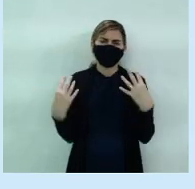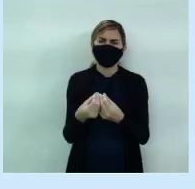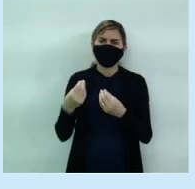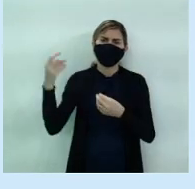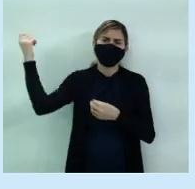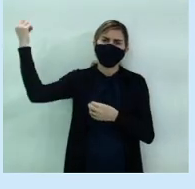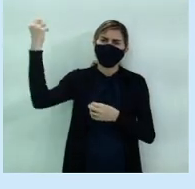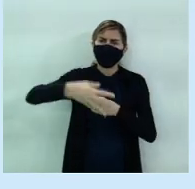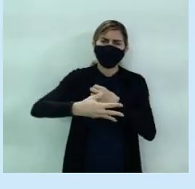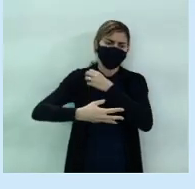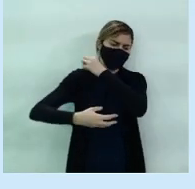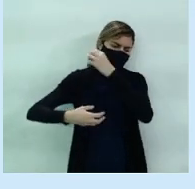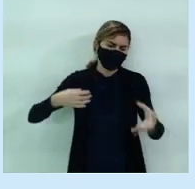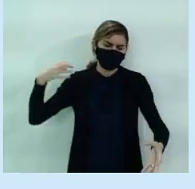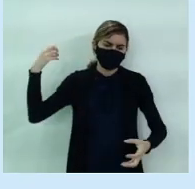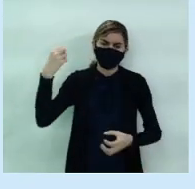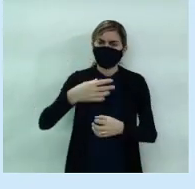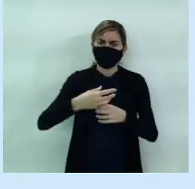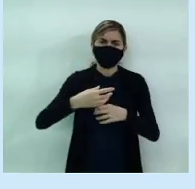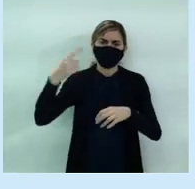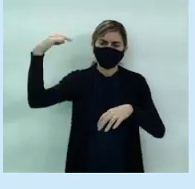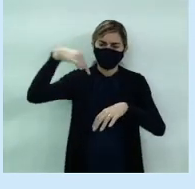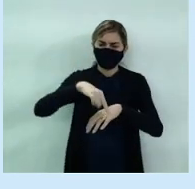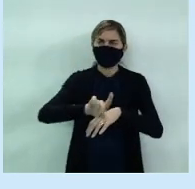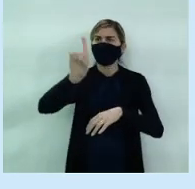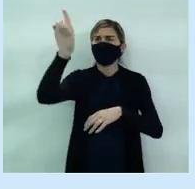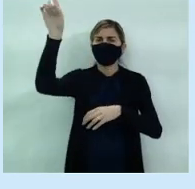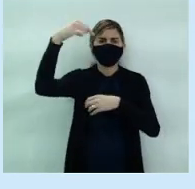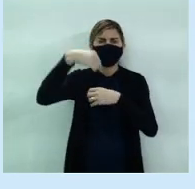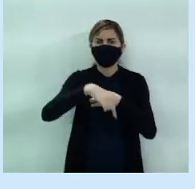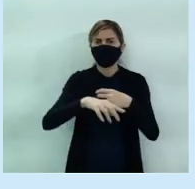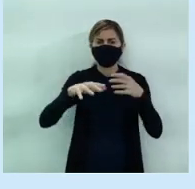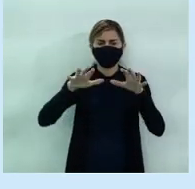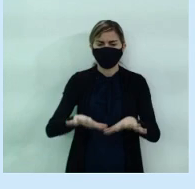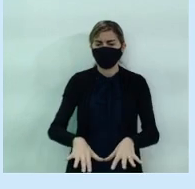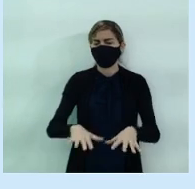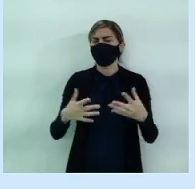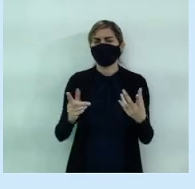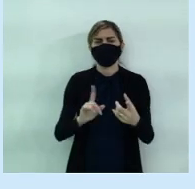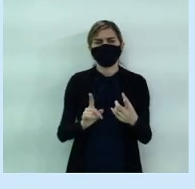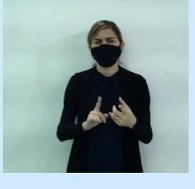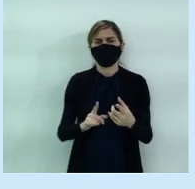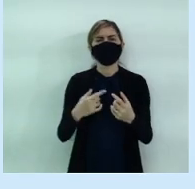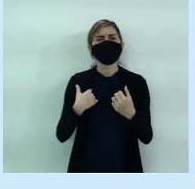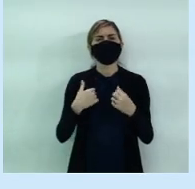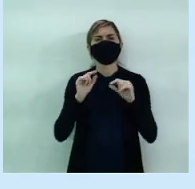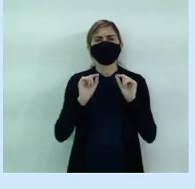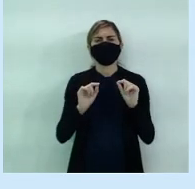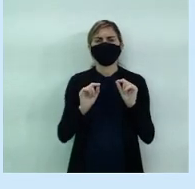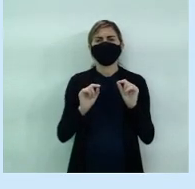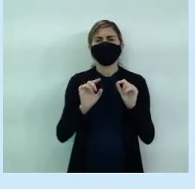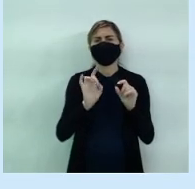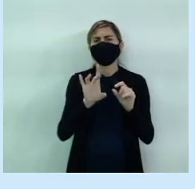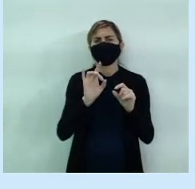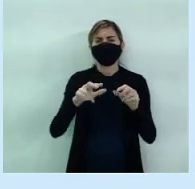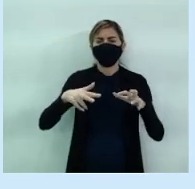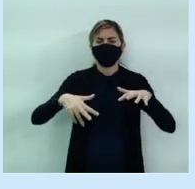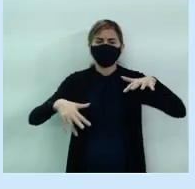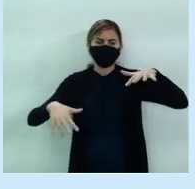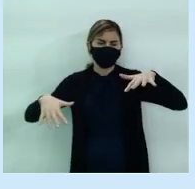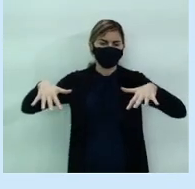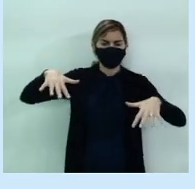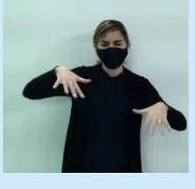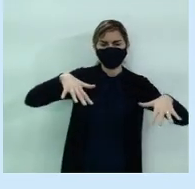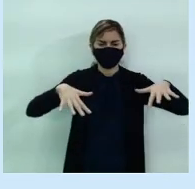Tudo não iria ali se encontrar fixo na superfície terrestre. Estaria apenas